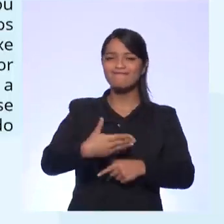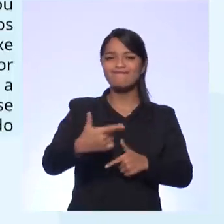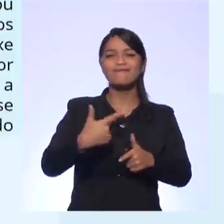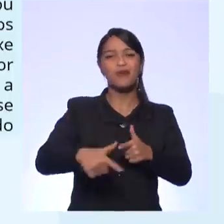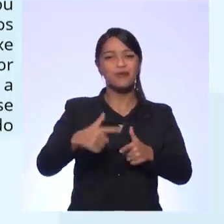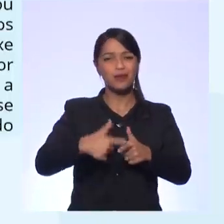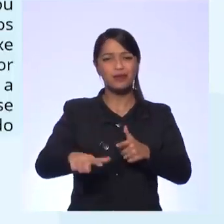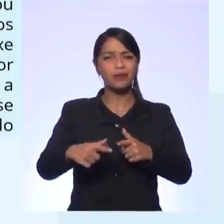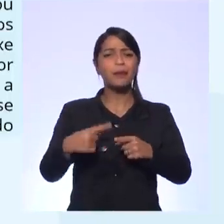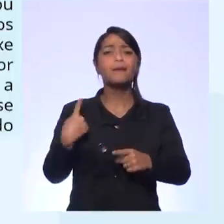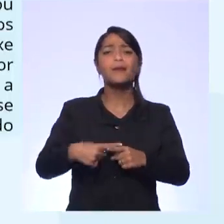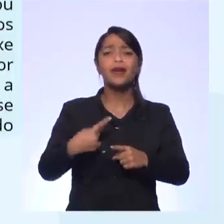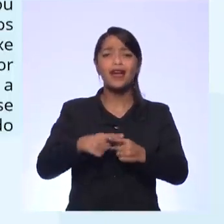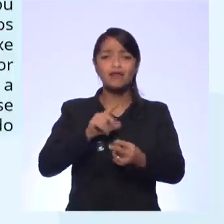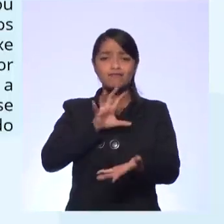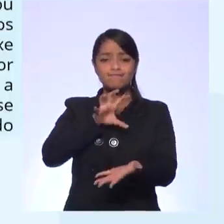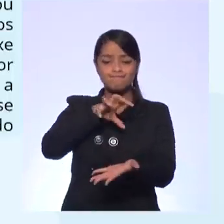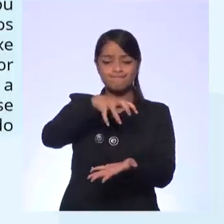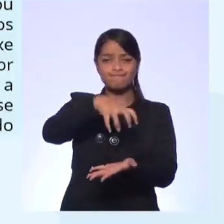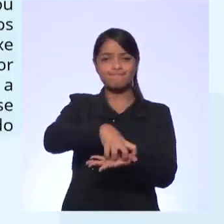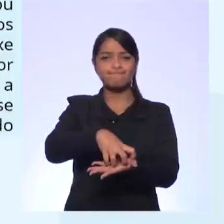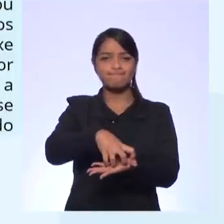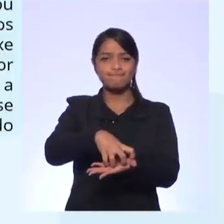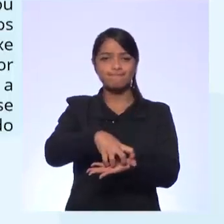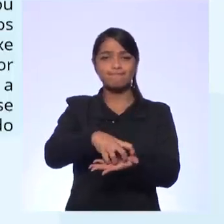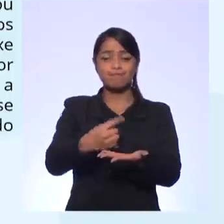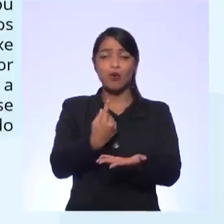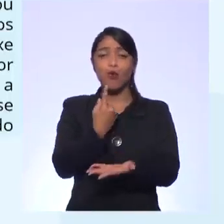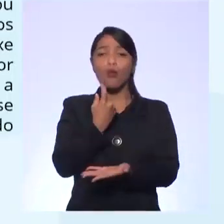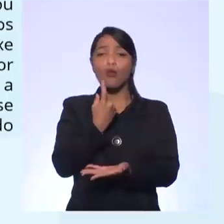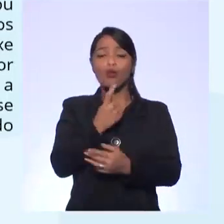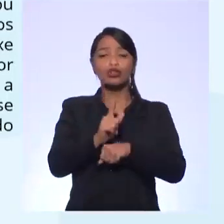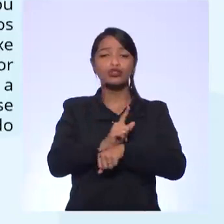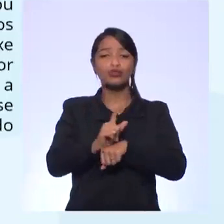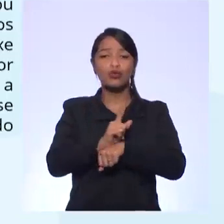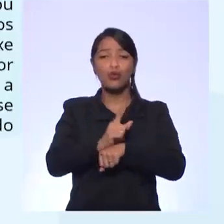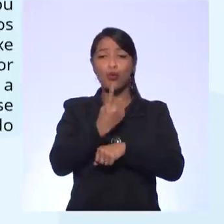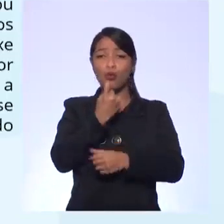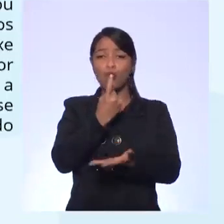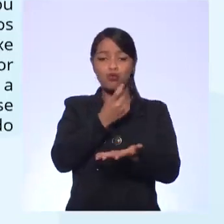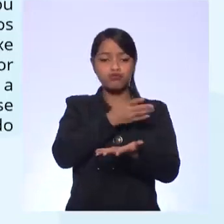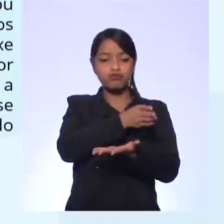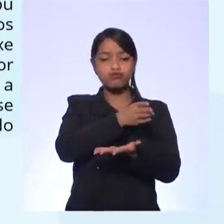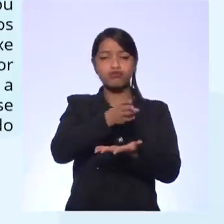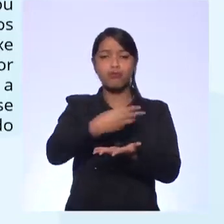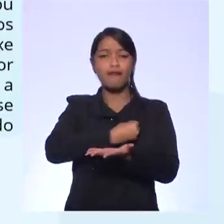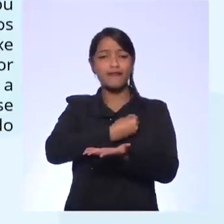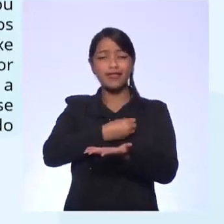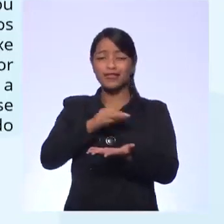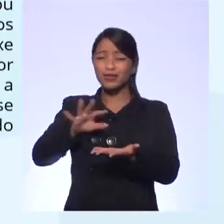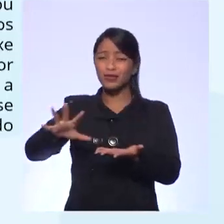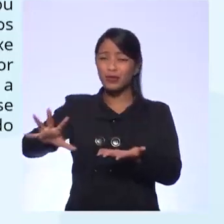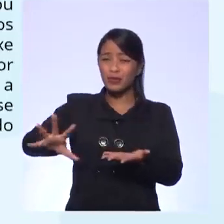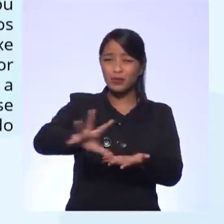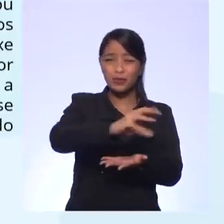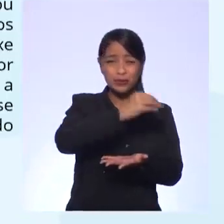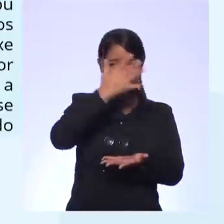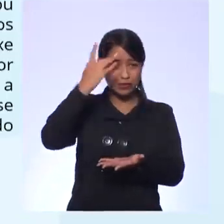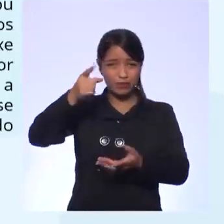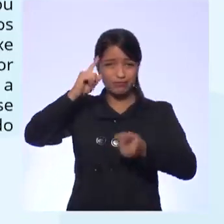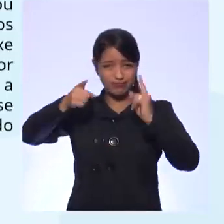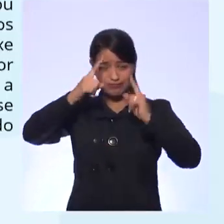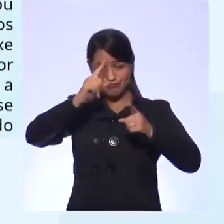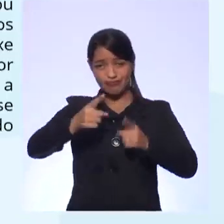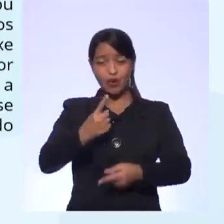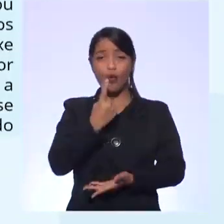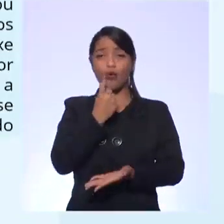sua centralização. Sendo gestor único de todos os aspectos da vida dos povos dominados,